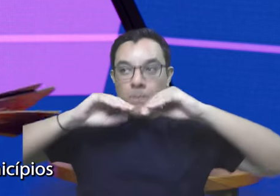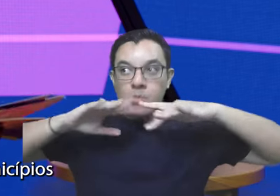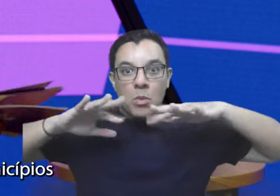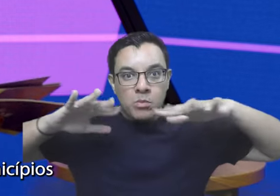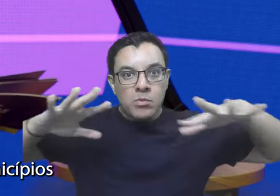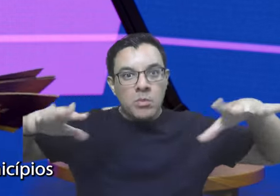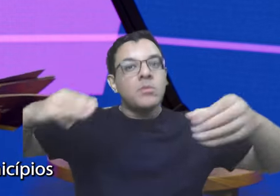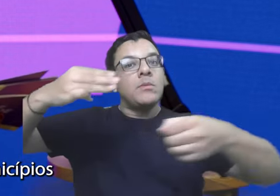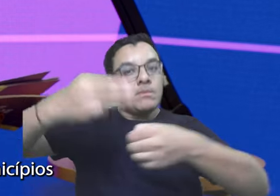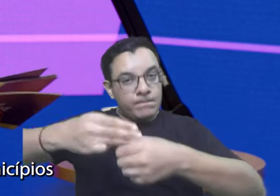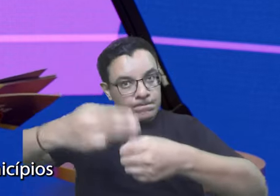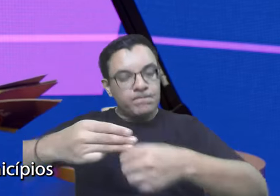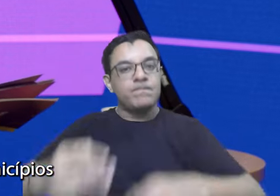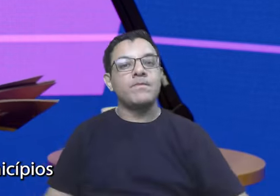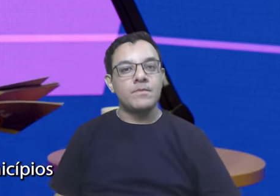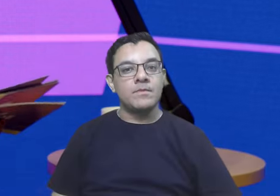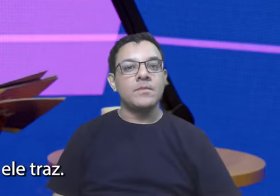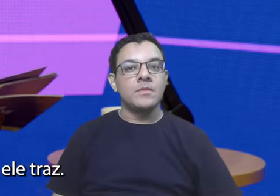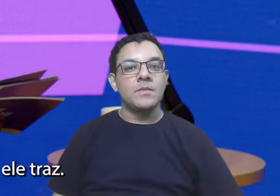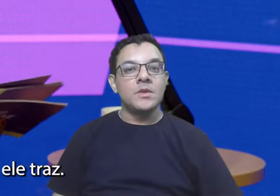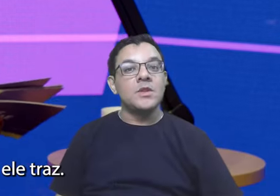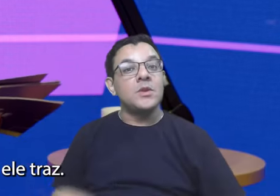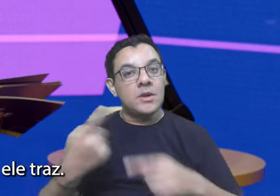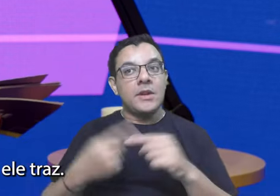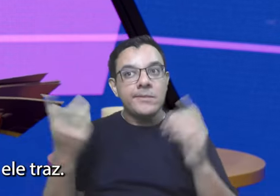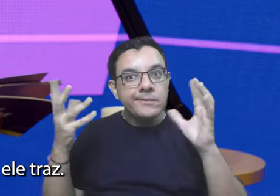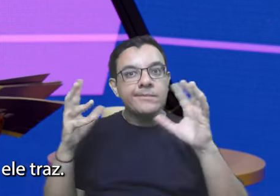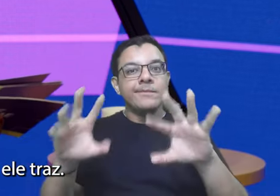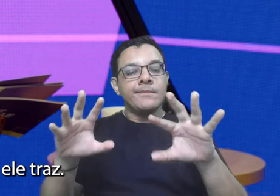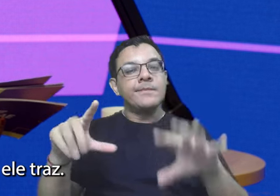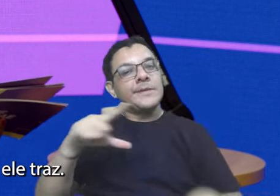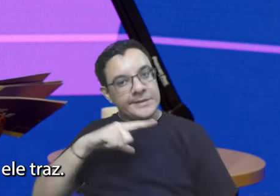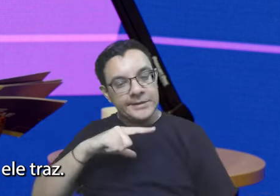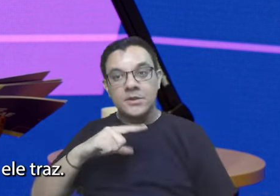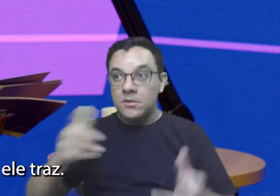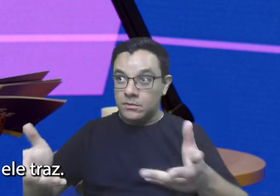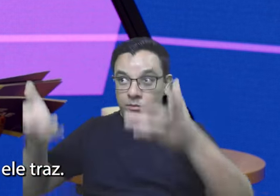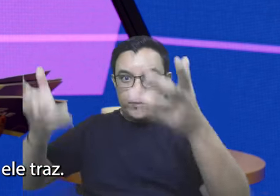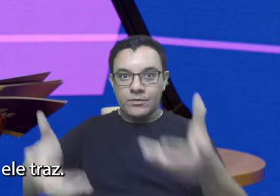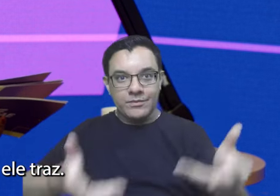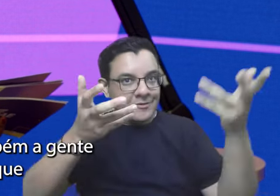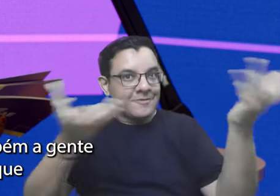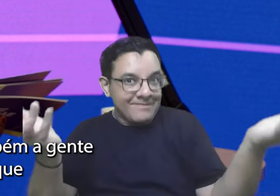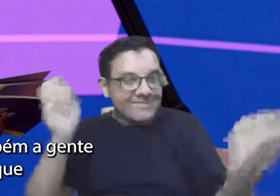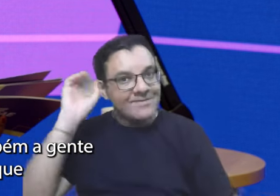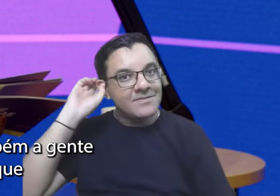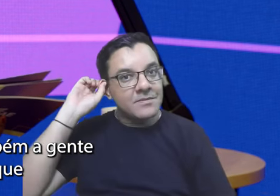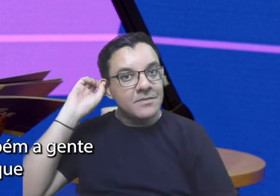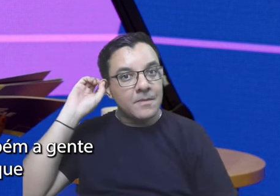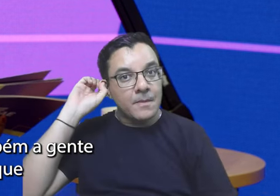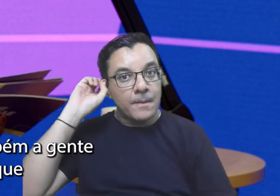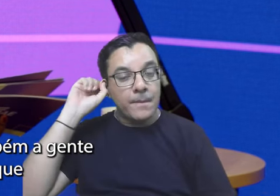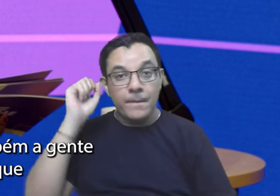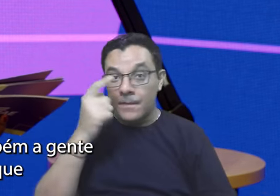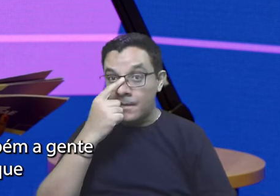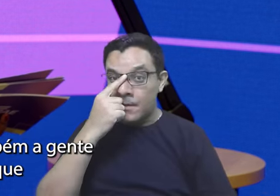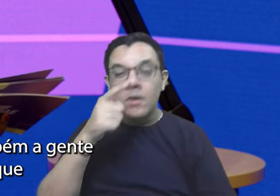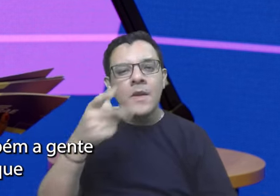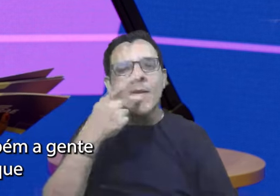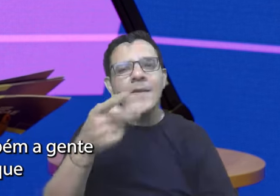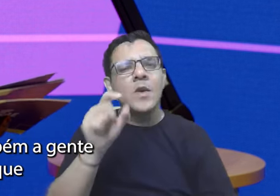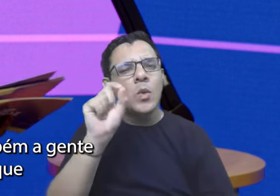difundido nos municípios em virtude de todo Impacto que ele traz e você falou uma coisa